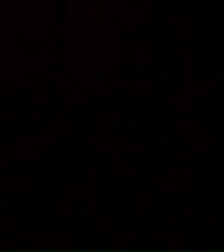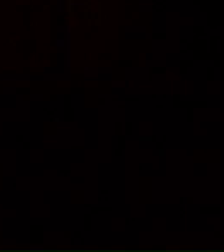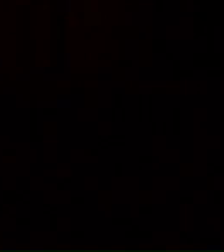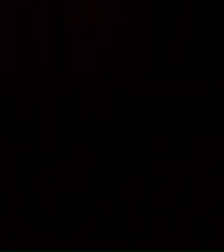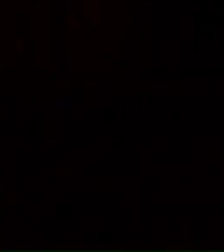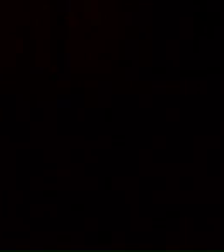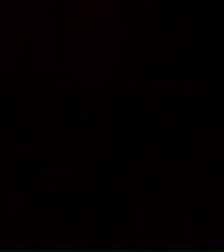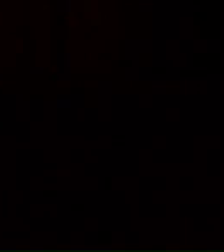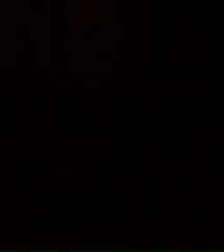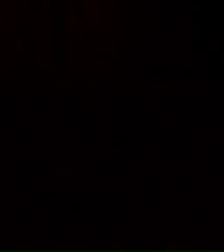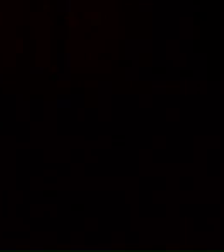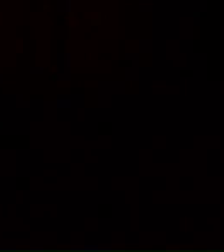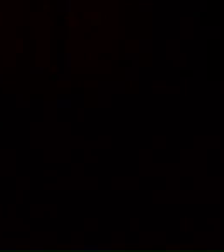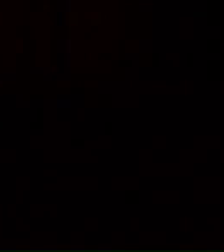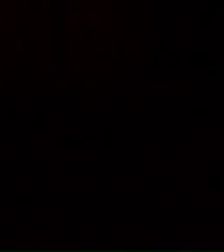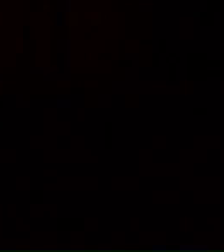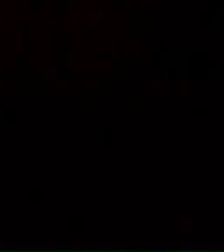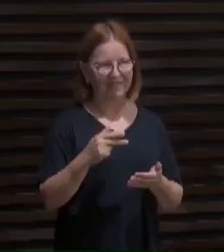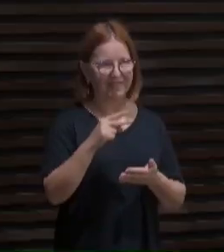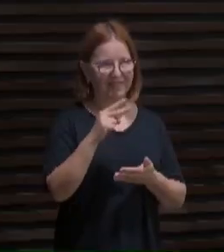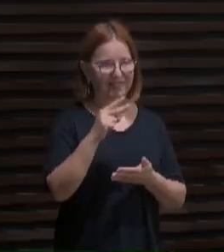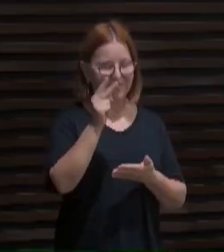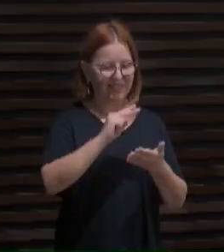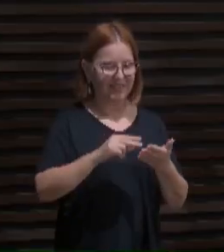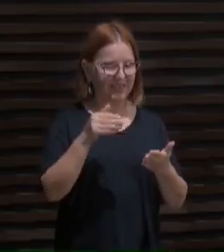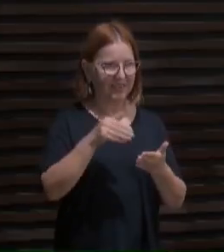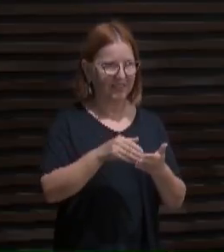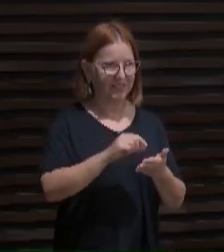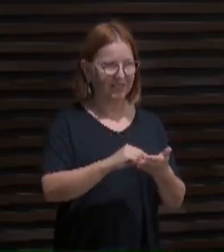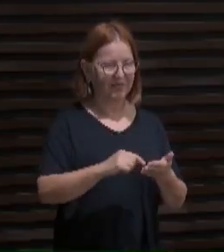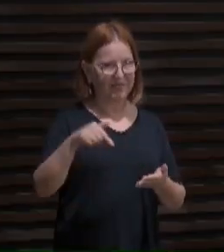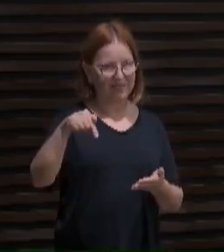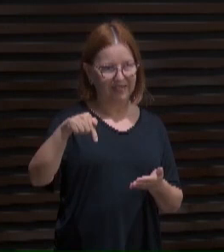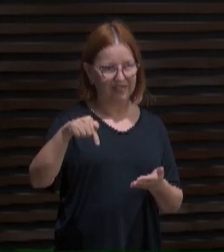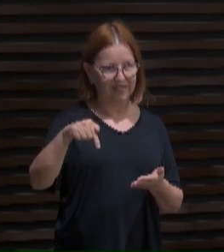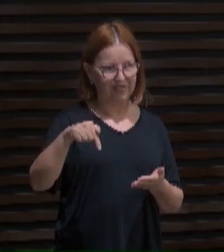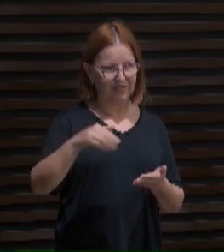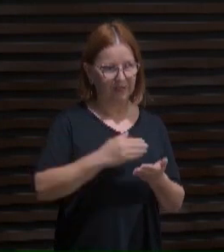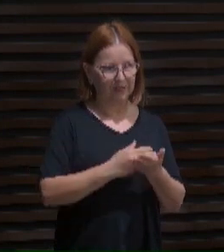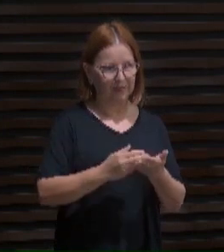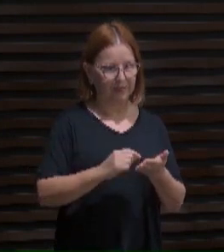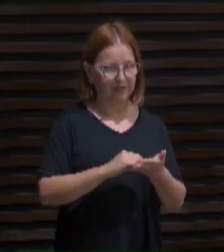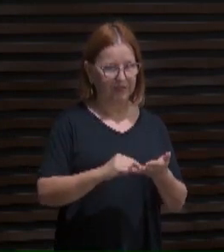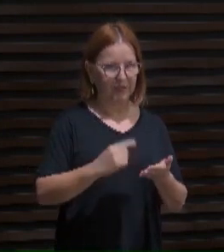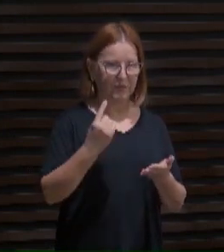3. Nós vamos ler até o verso 7 hoje, de 1 a 7.